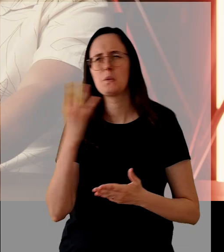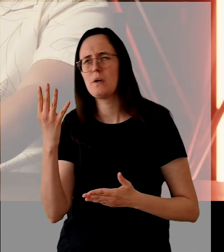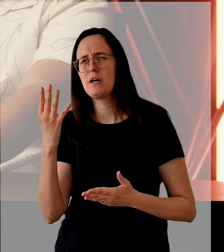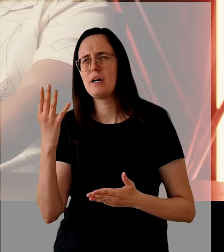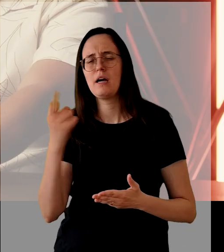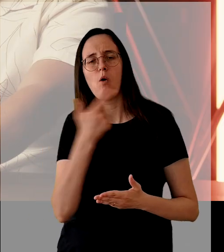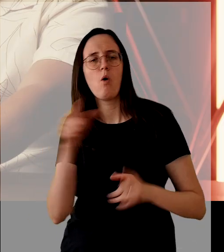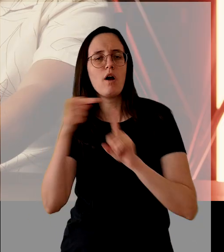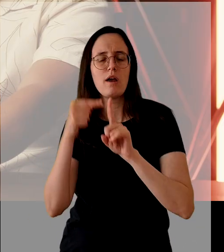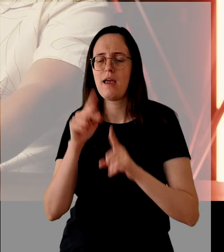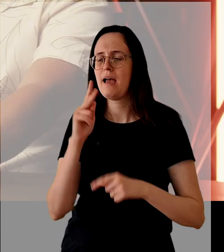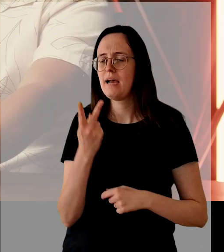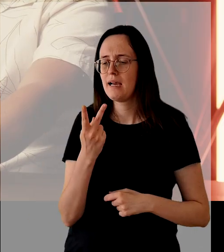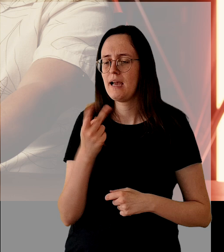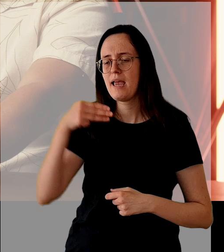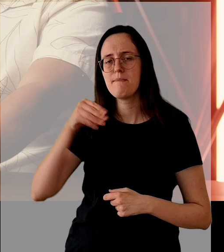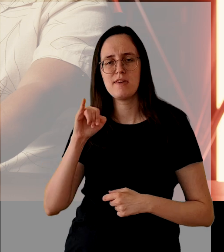cabeças HMI.